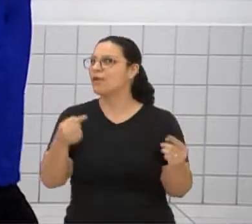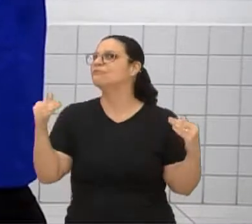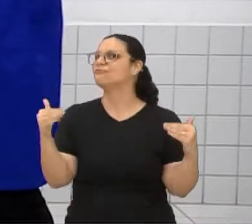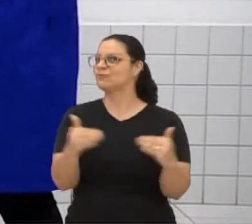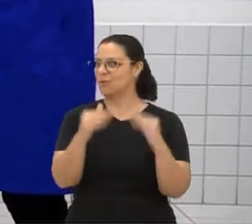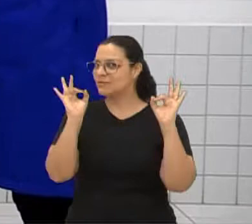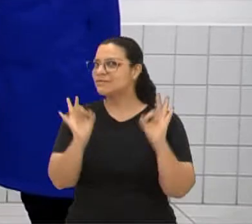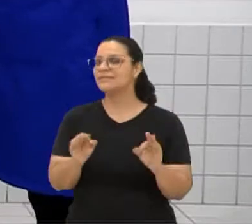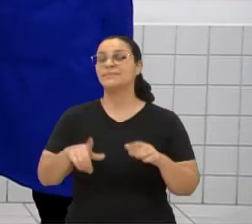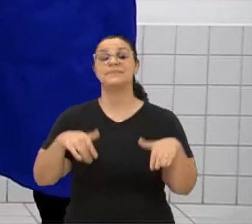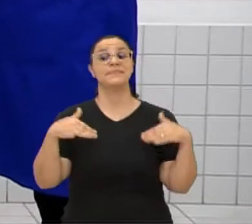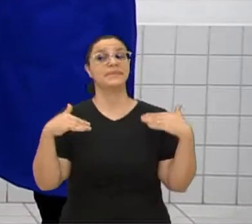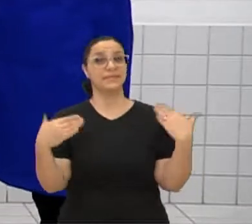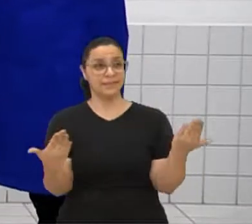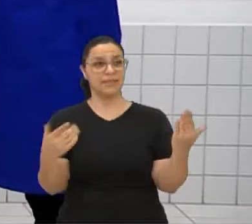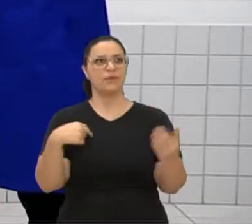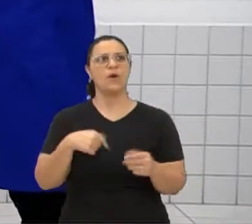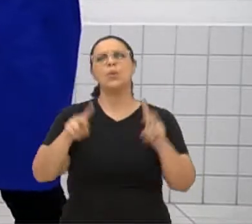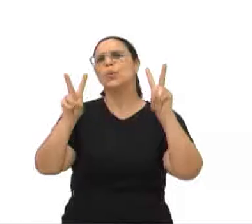então